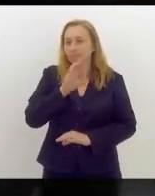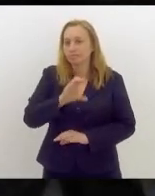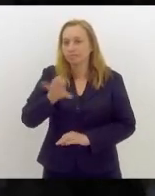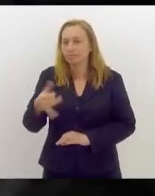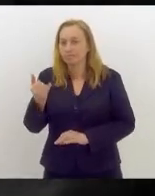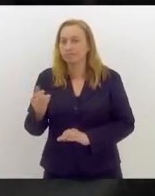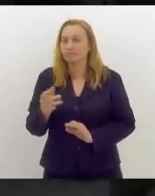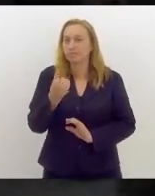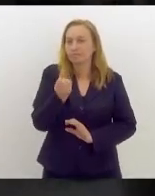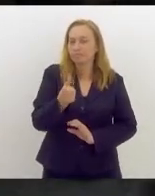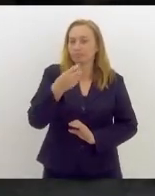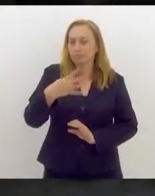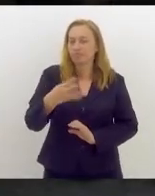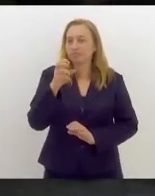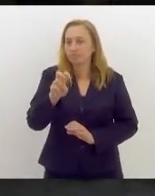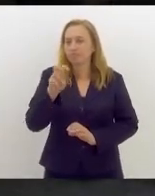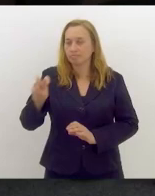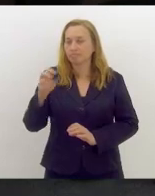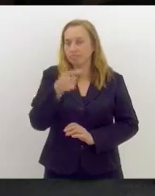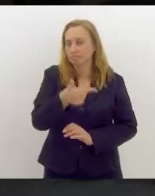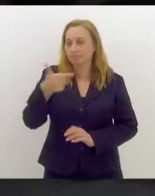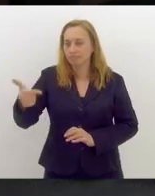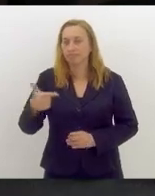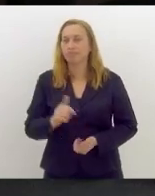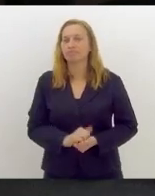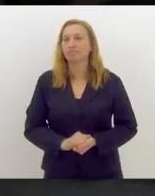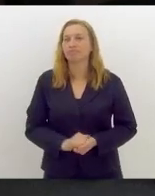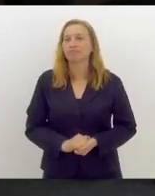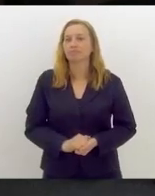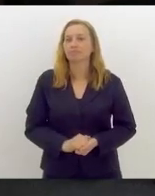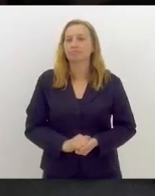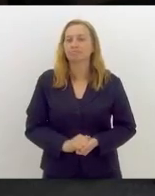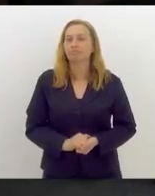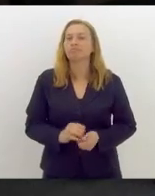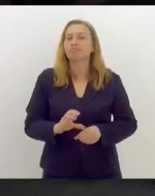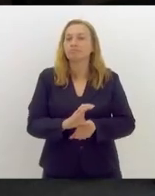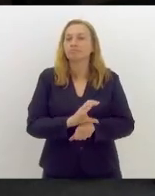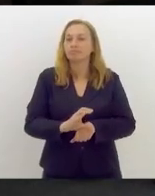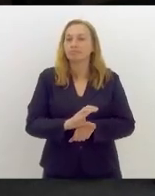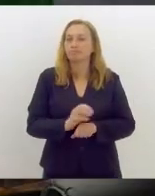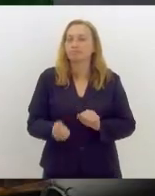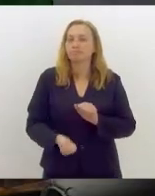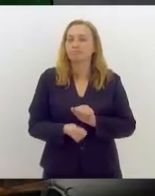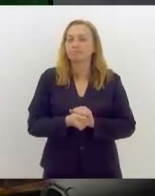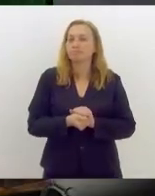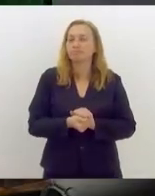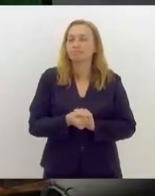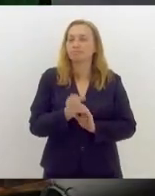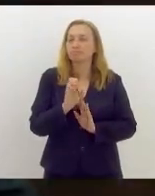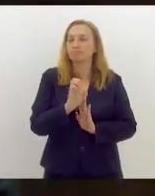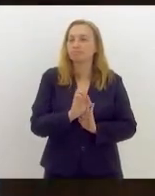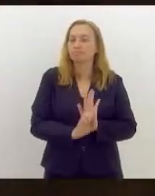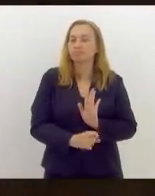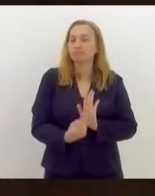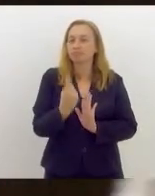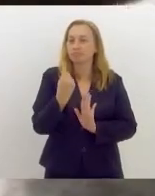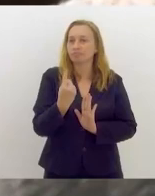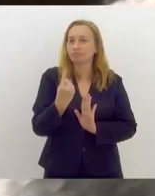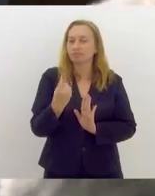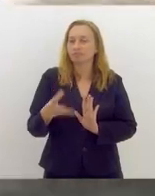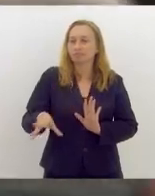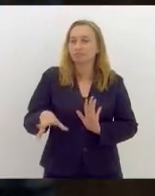projeto de lei 6455 de 22 tinha sido pela constitucionalidade como emenda incluindo